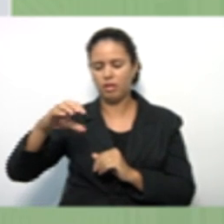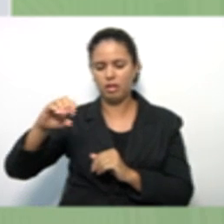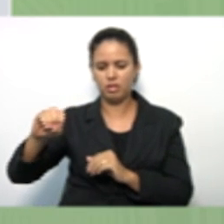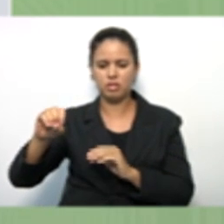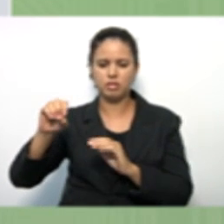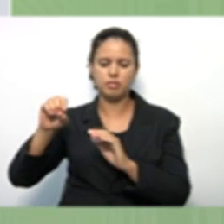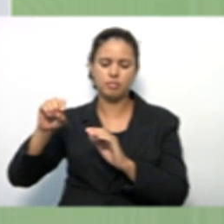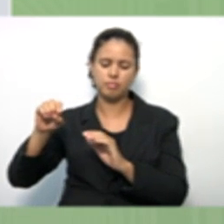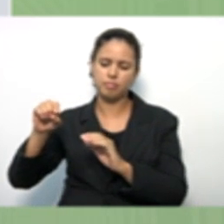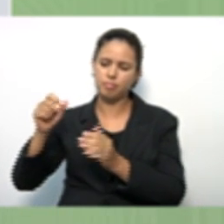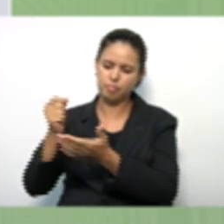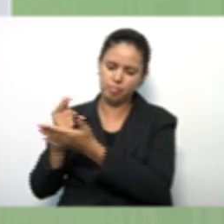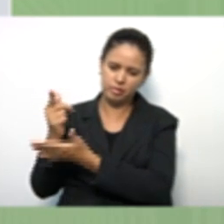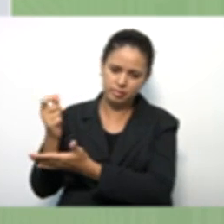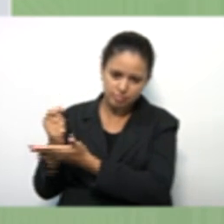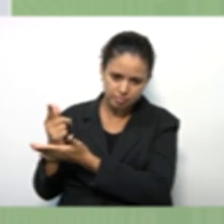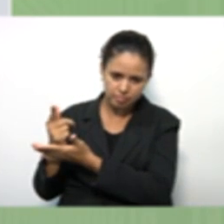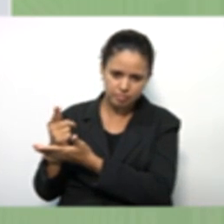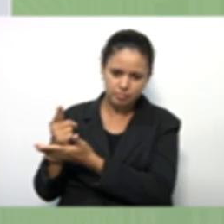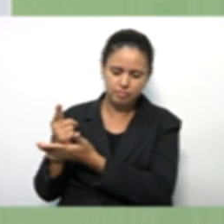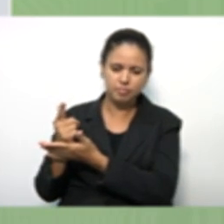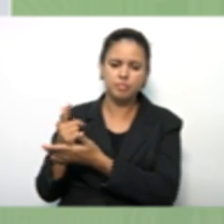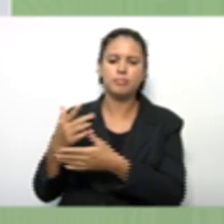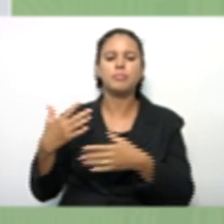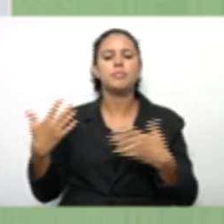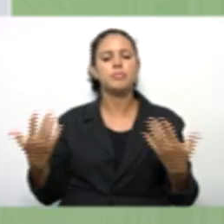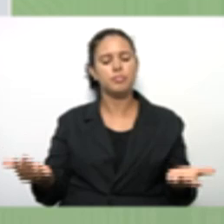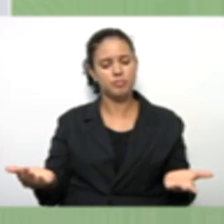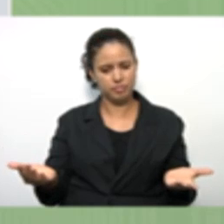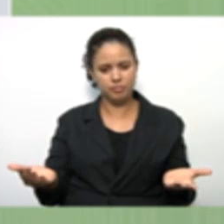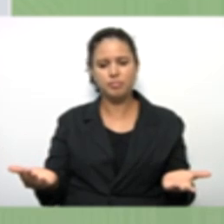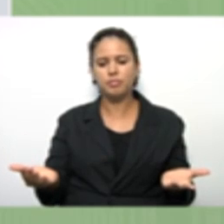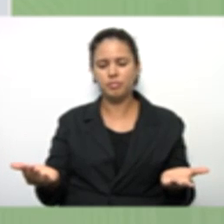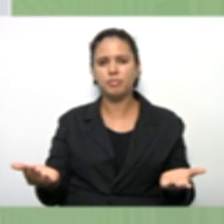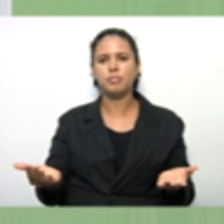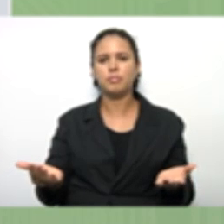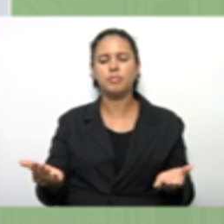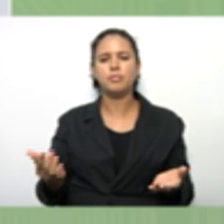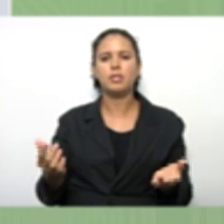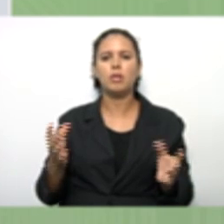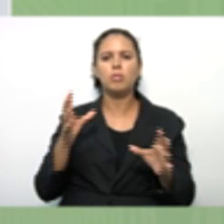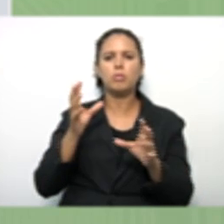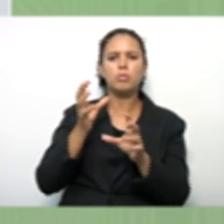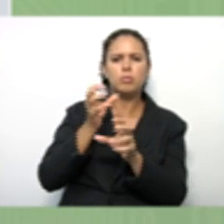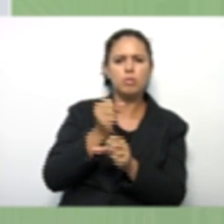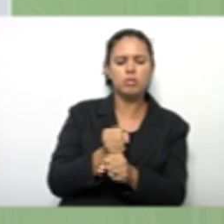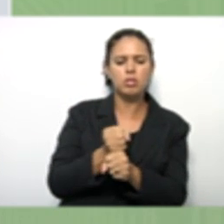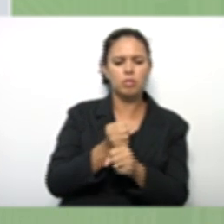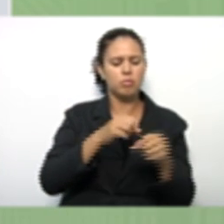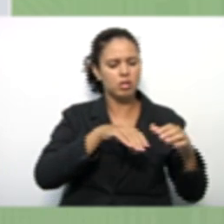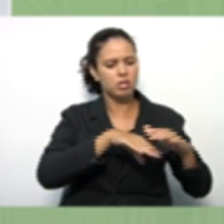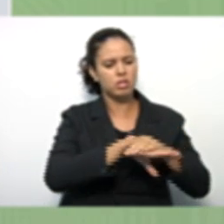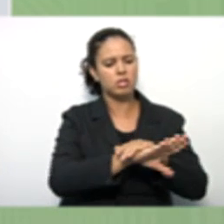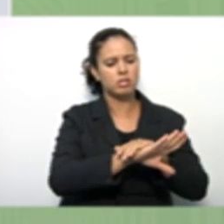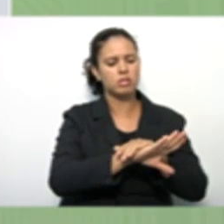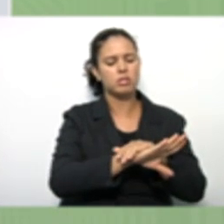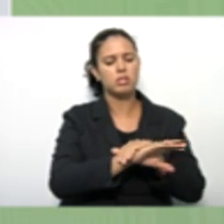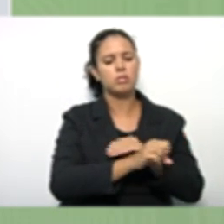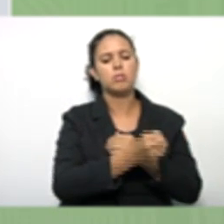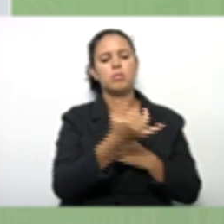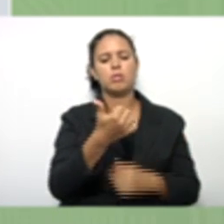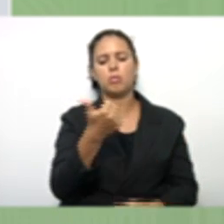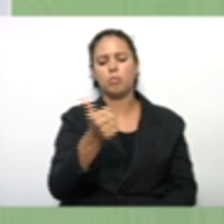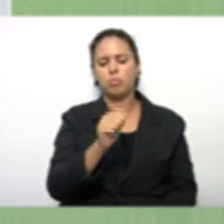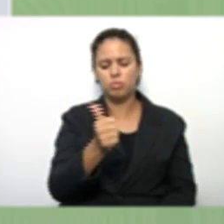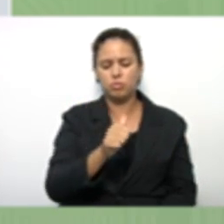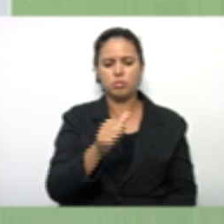certo? E diminuir R$ 1.000 nas sobras. Então, saiu no total do meu caixa 11 mil reais. Isso, professor